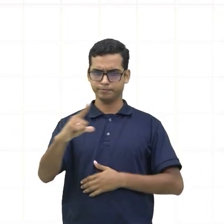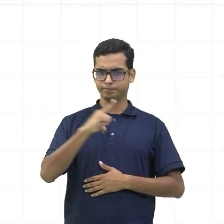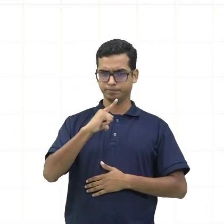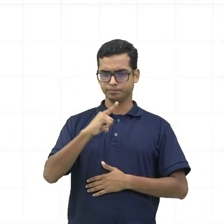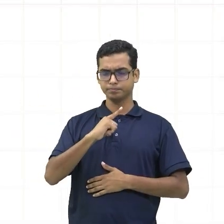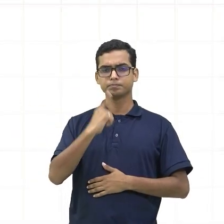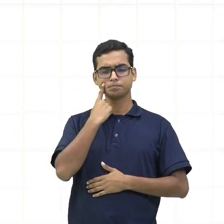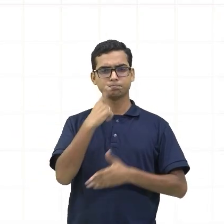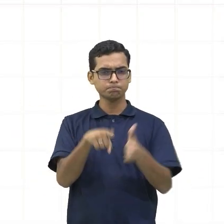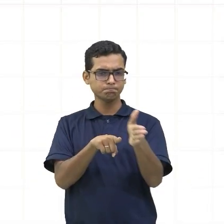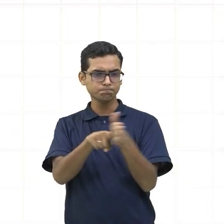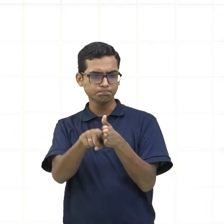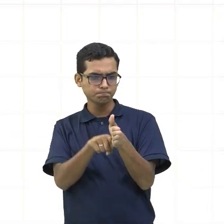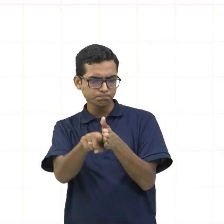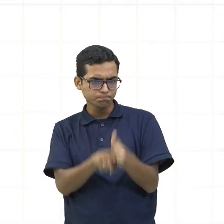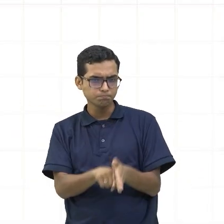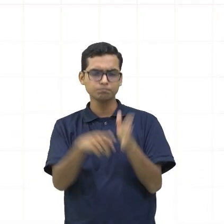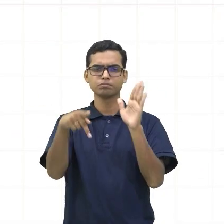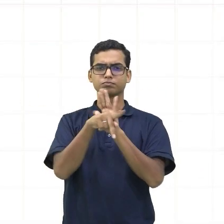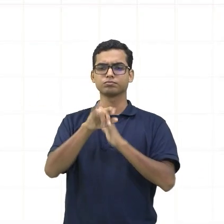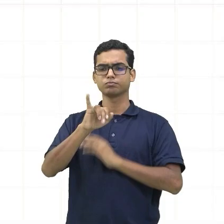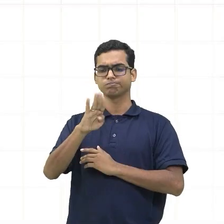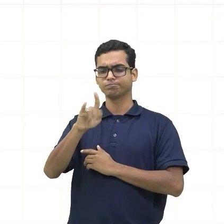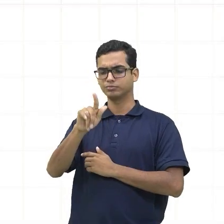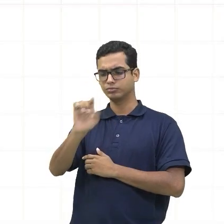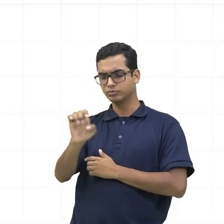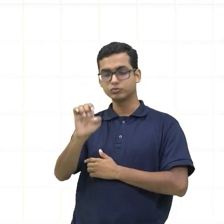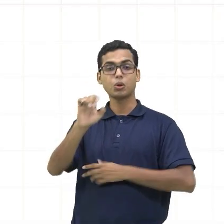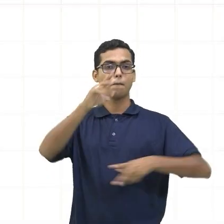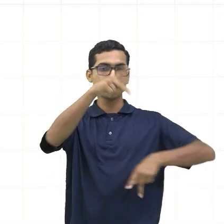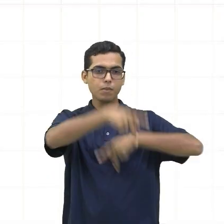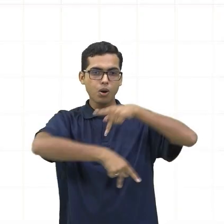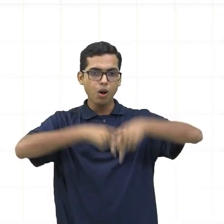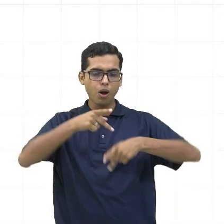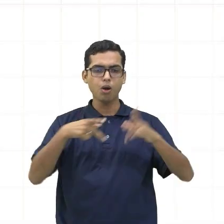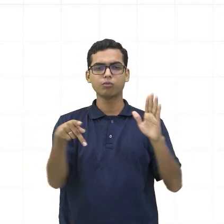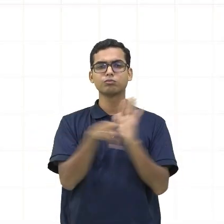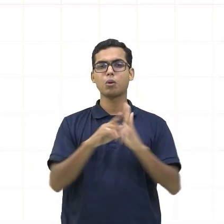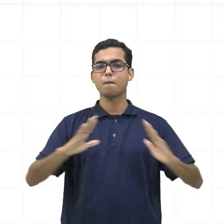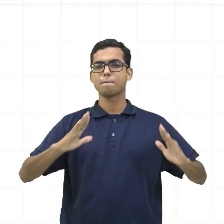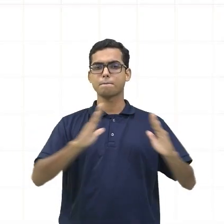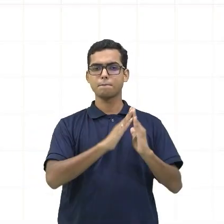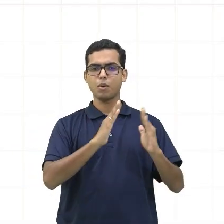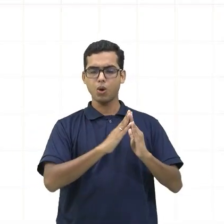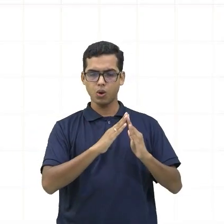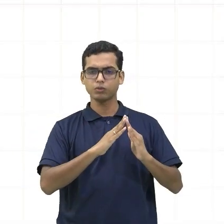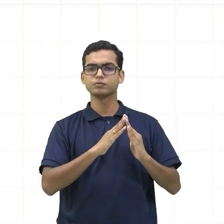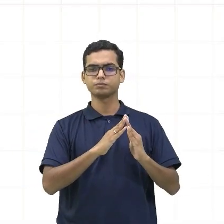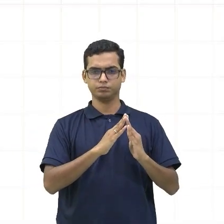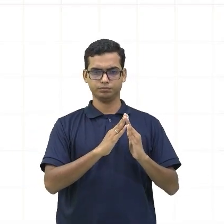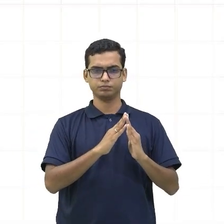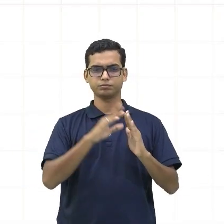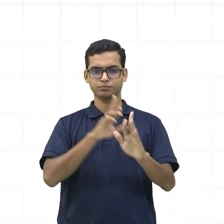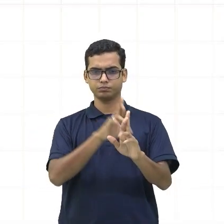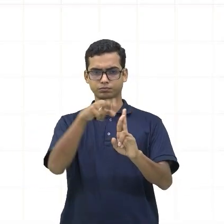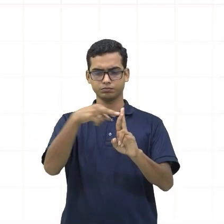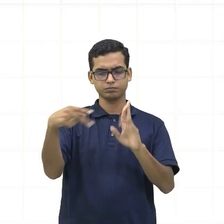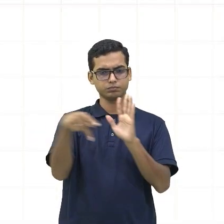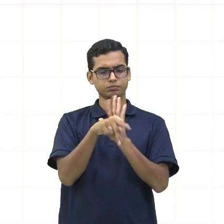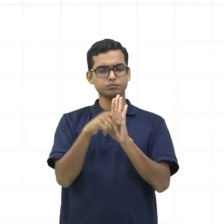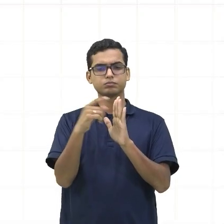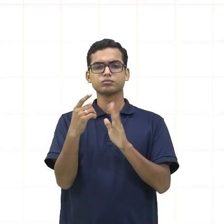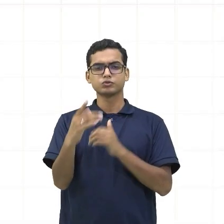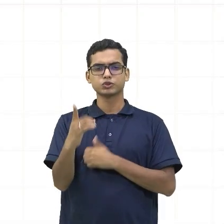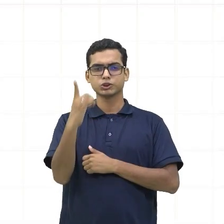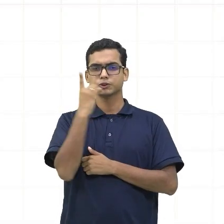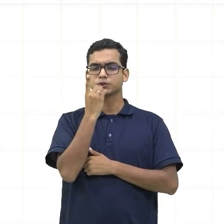na pesquisa envolvida pelo IBGE, a população residente na data de referência da pesquisa por cor ou